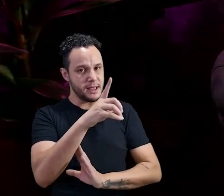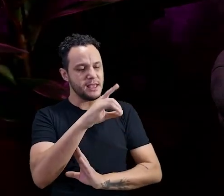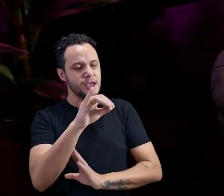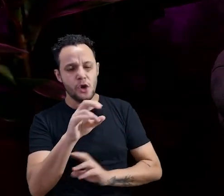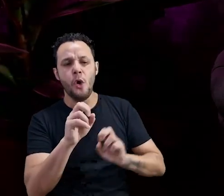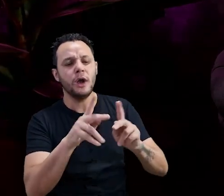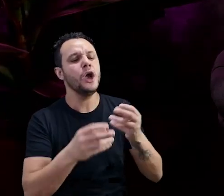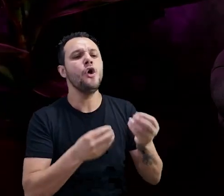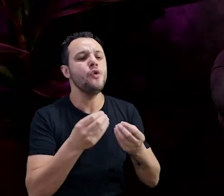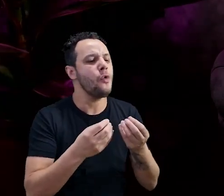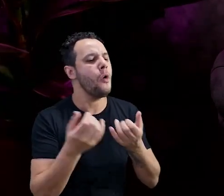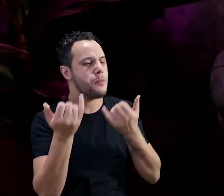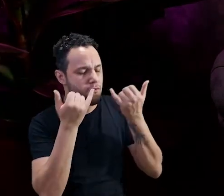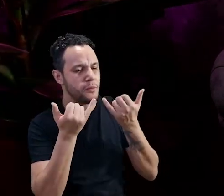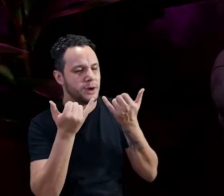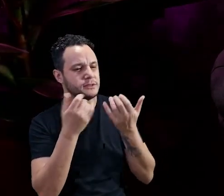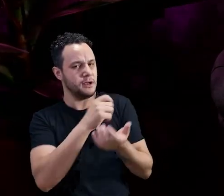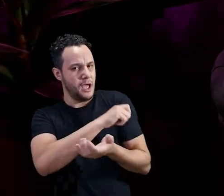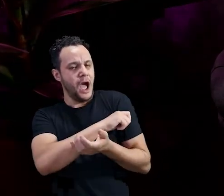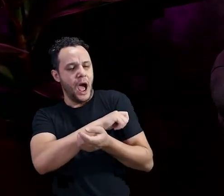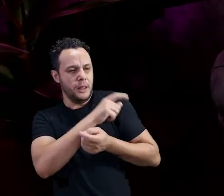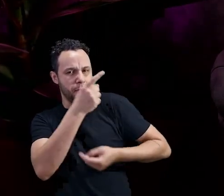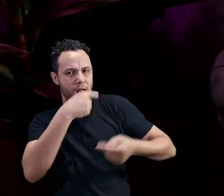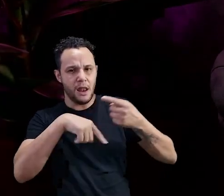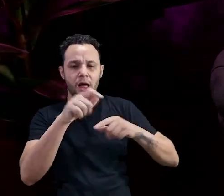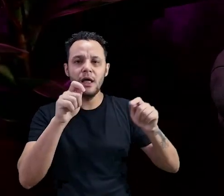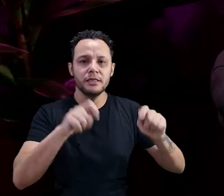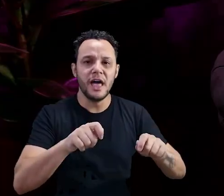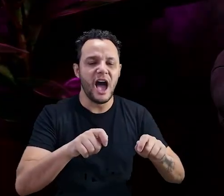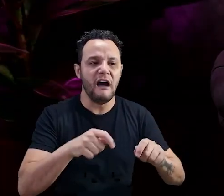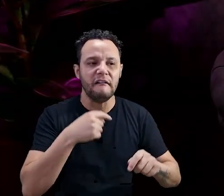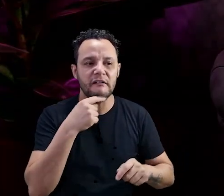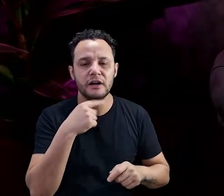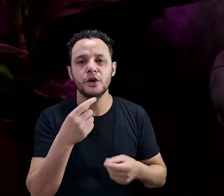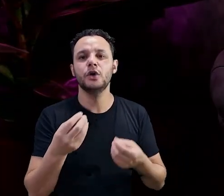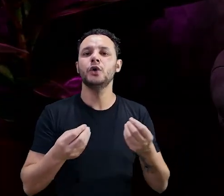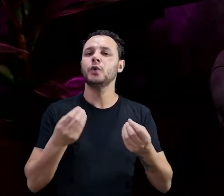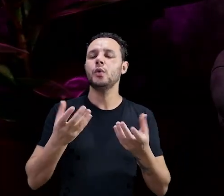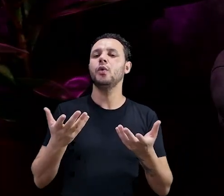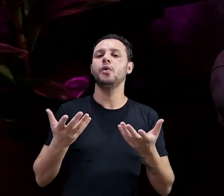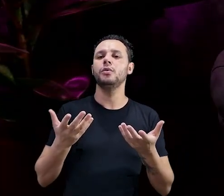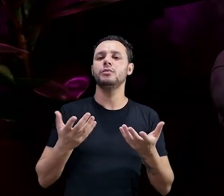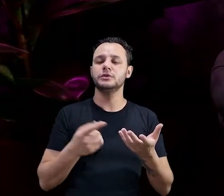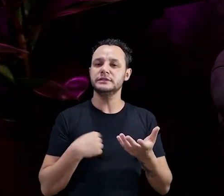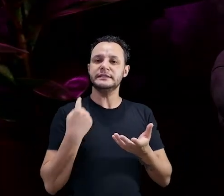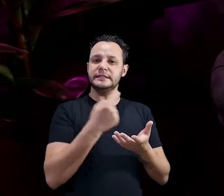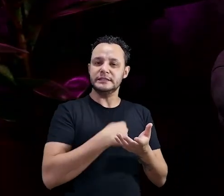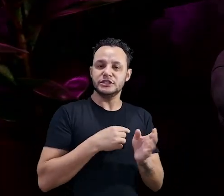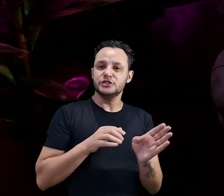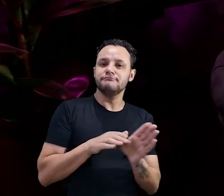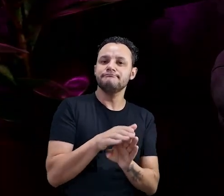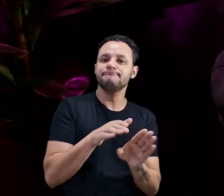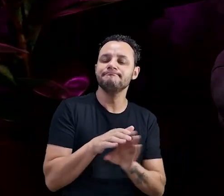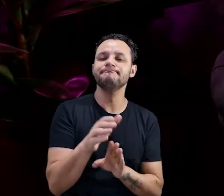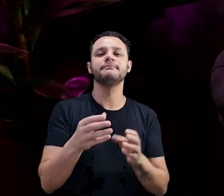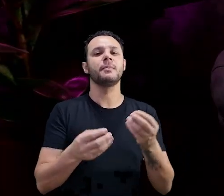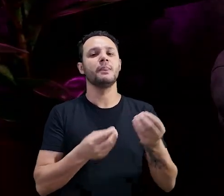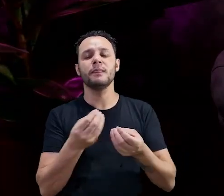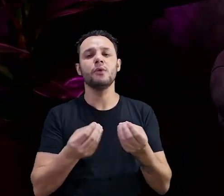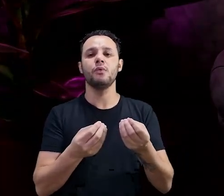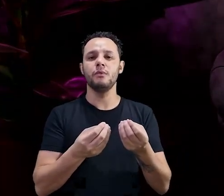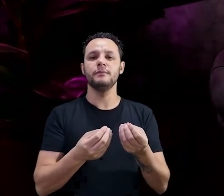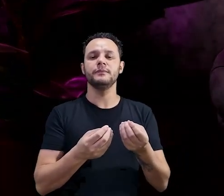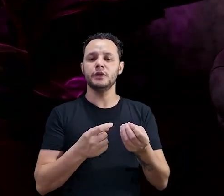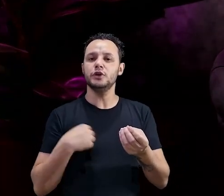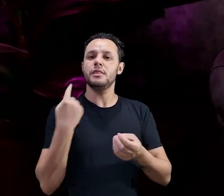o PDI? Como é que está o PAE? O estudante está conseguindo desenvolver? O que está melhorando? O que não está? Qual passo atrás a gente precisa